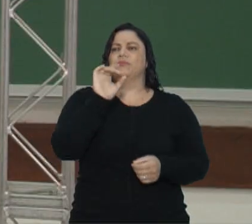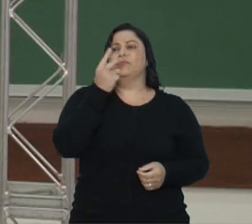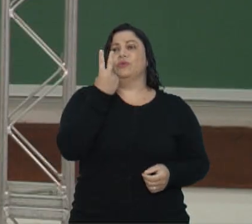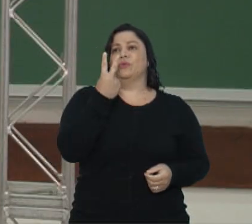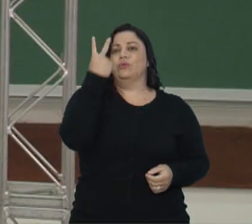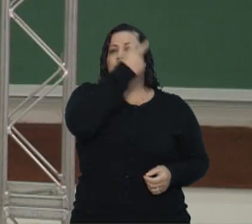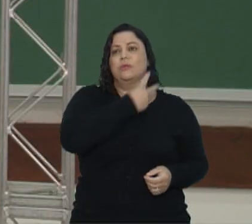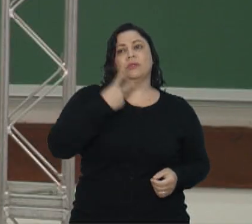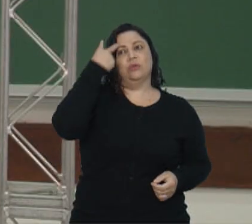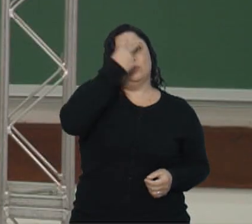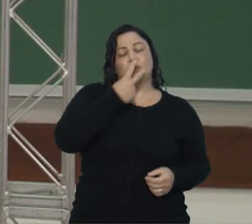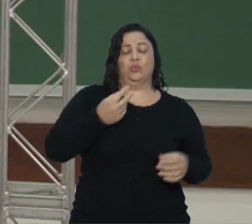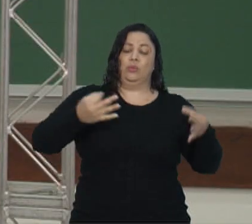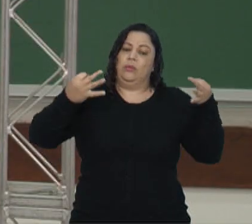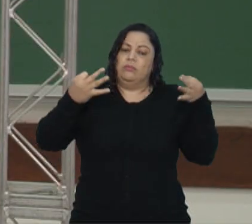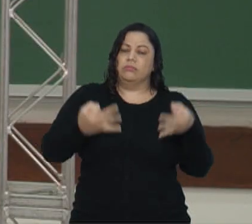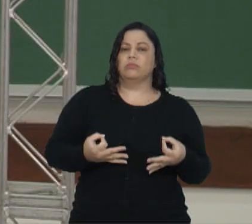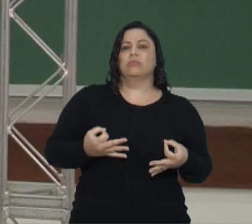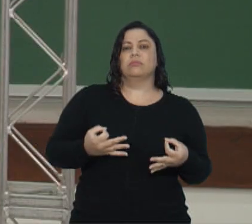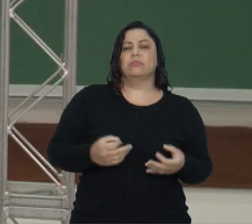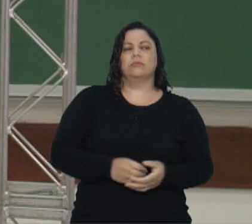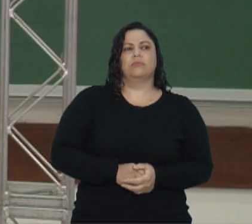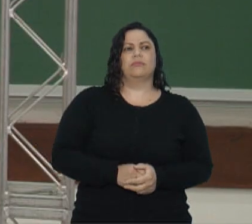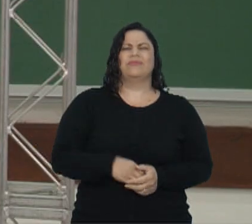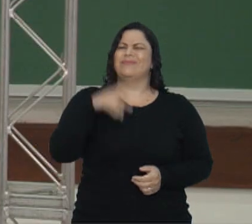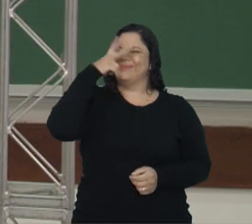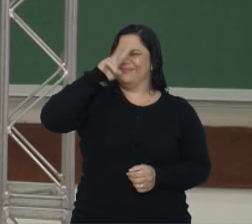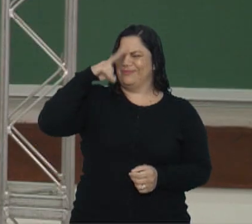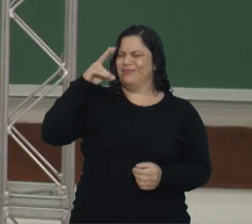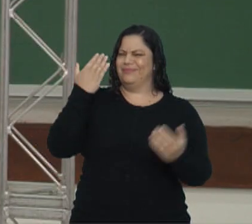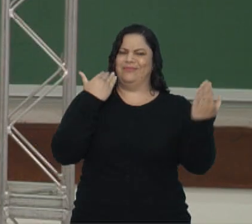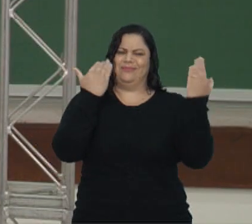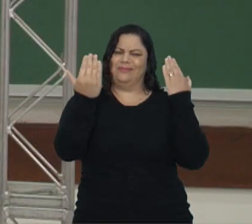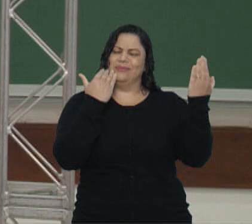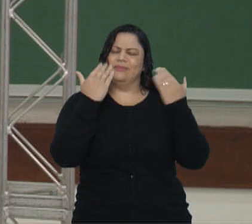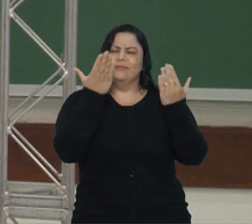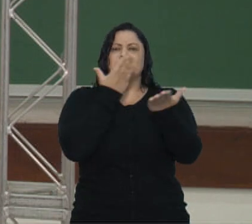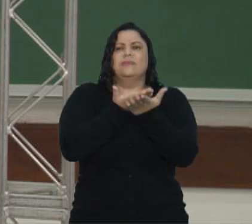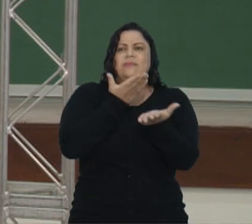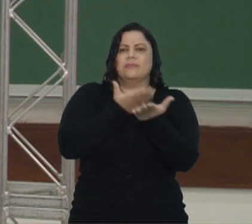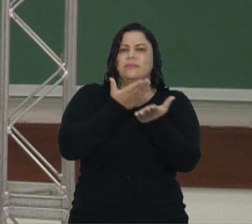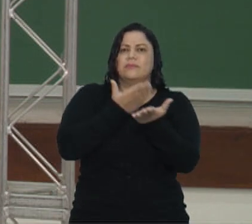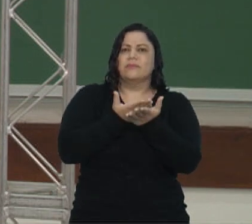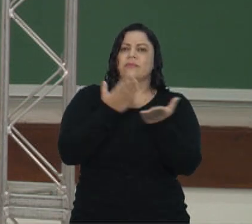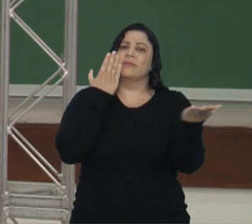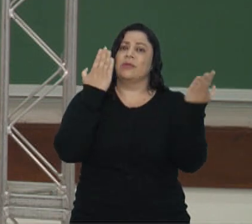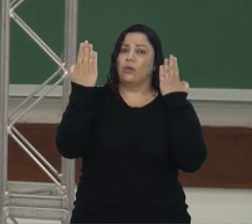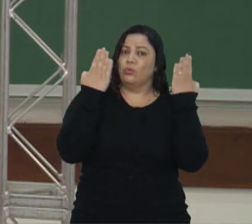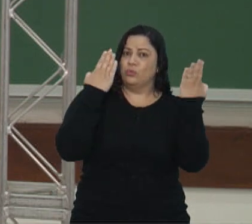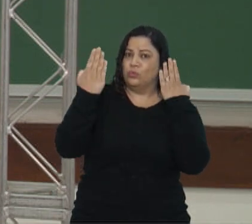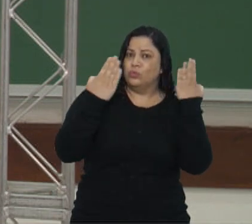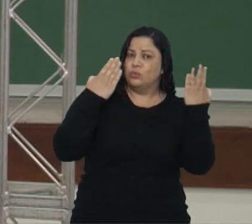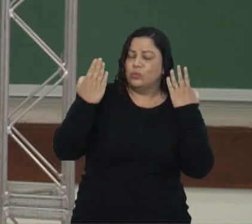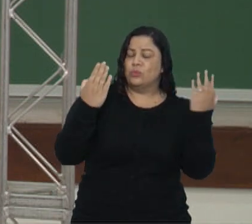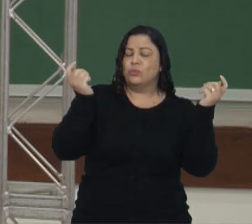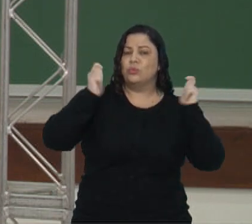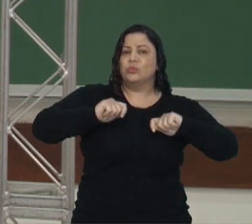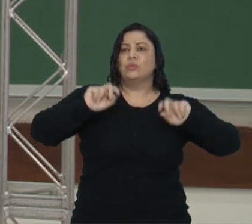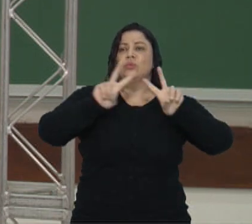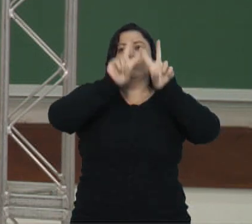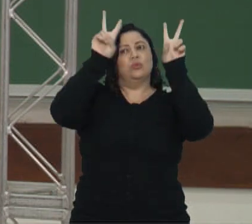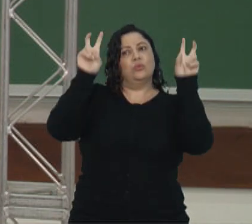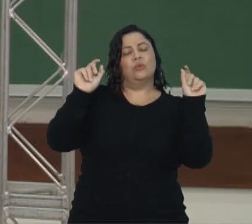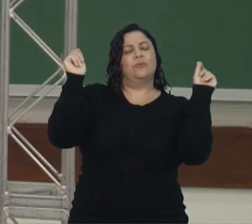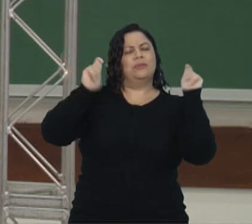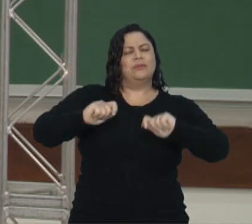esse texto trazia algumas discussões de um estudo sobre psicologia, né? De um estudo de psicologia sobre essas